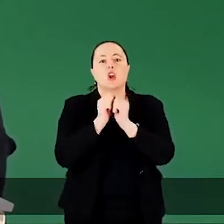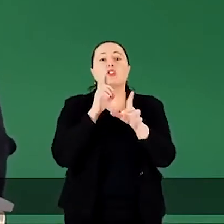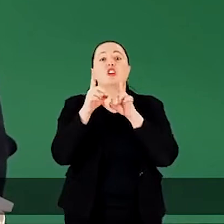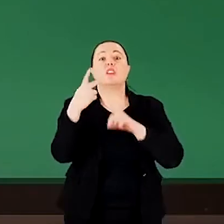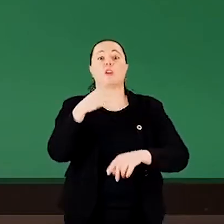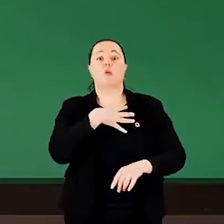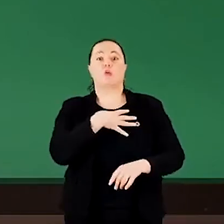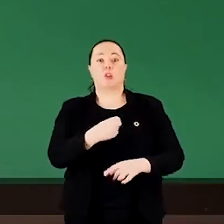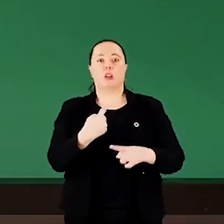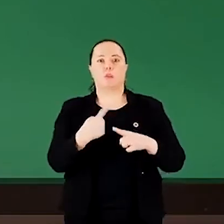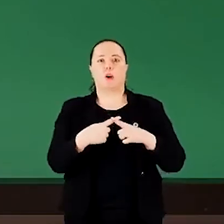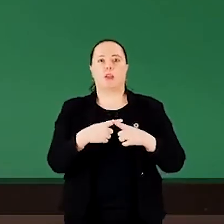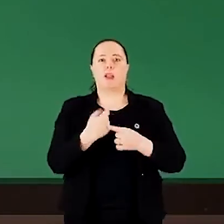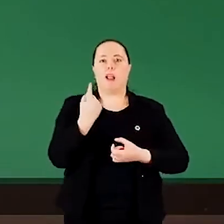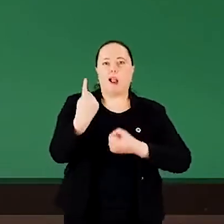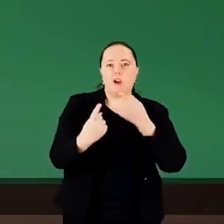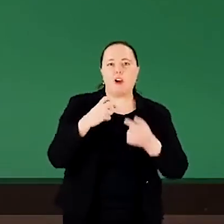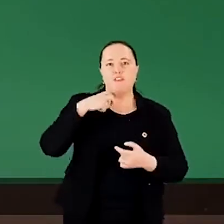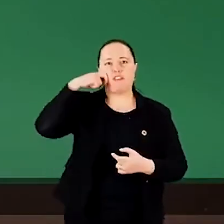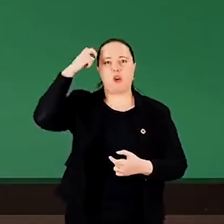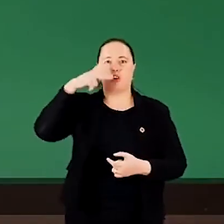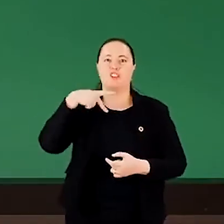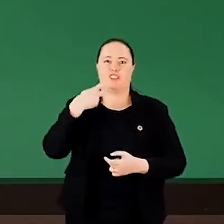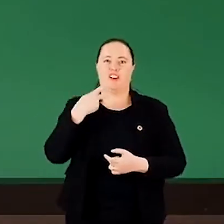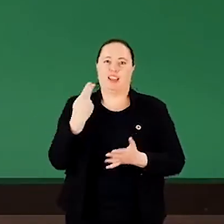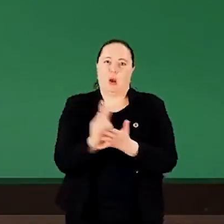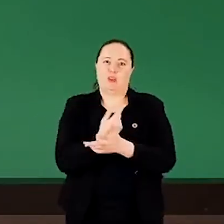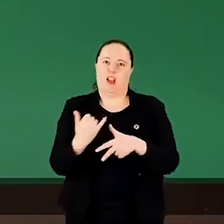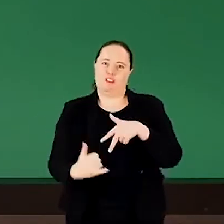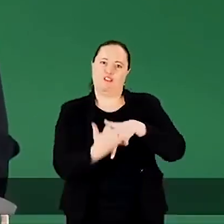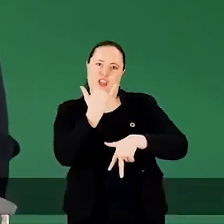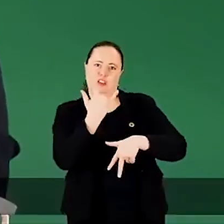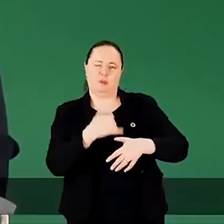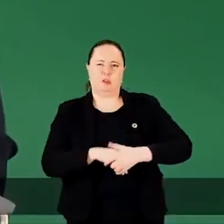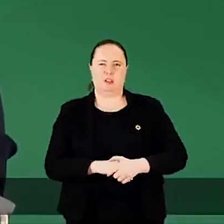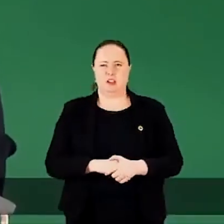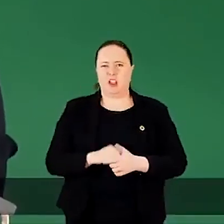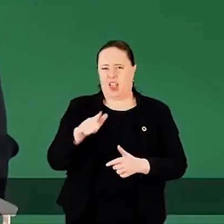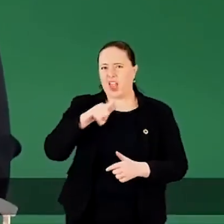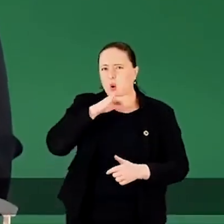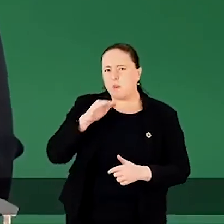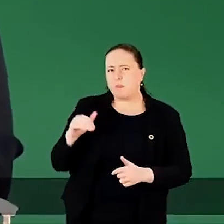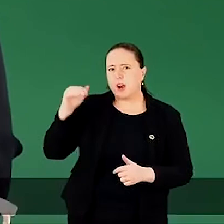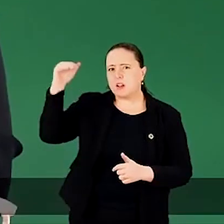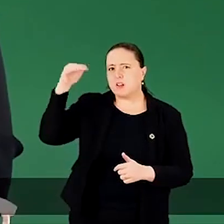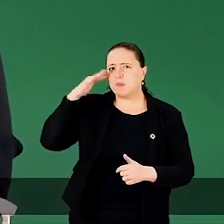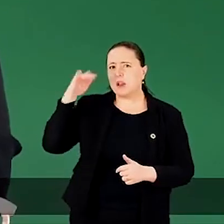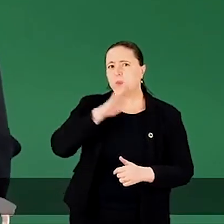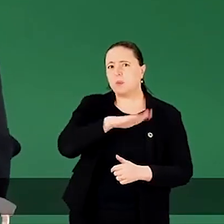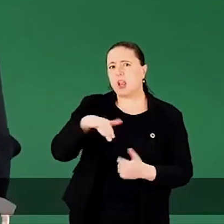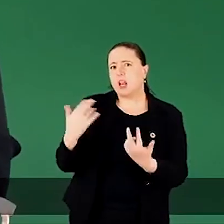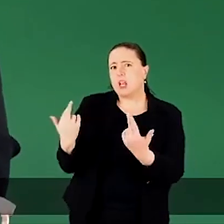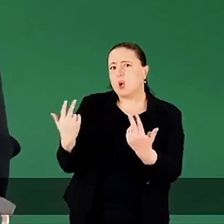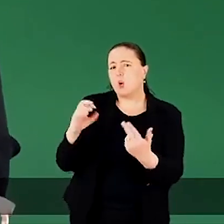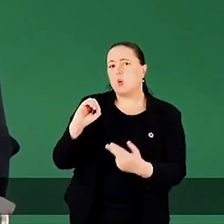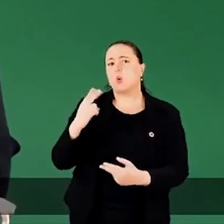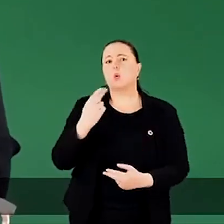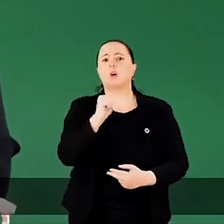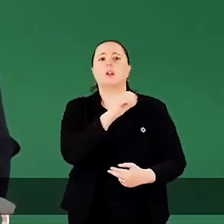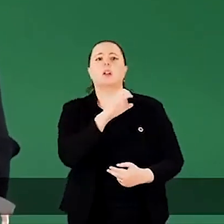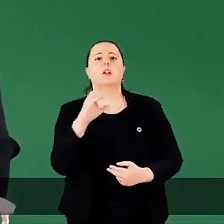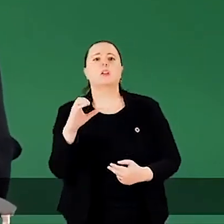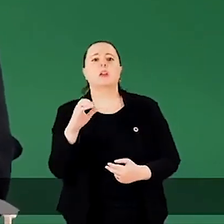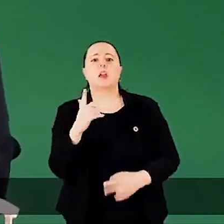para o diálogo, pois muitos terão vergonha de falar que foram vítimas. Se é ruim para um adulto, imagine para uma criança